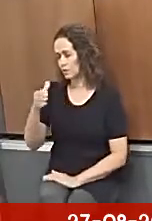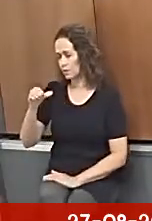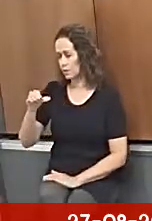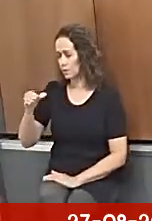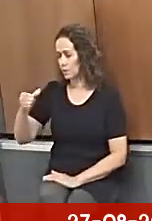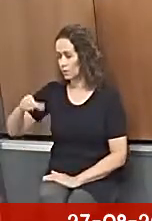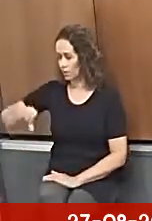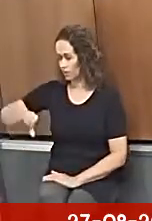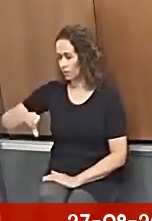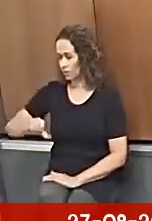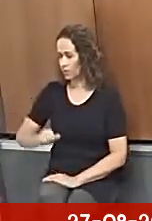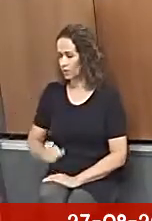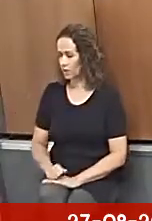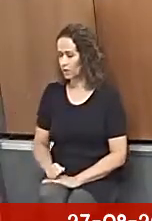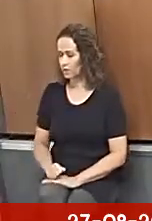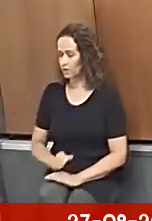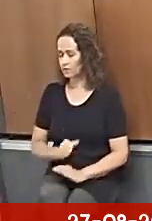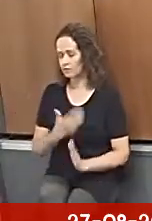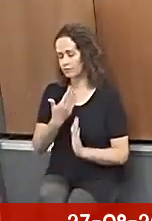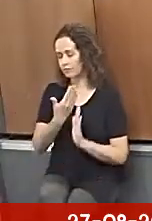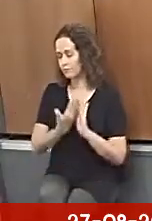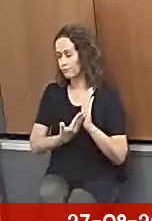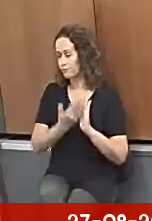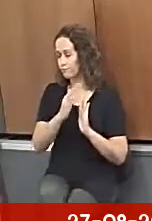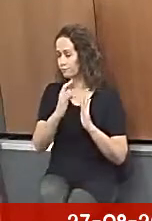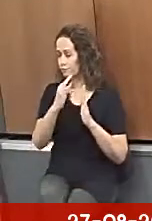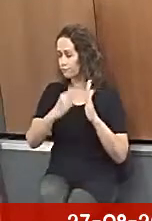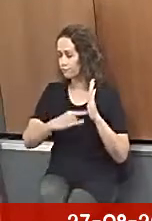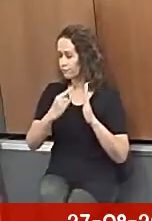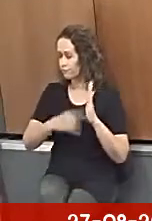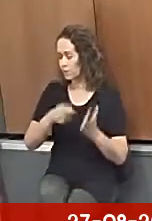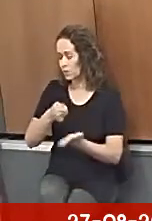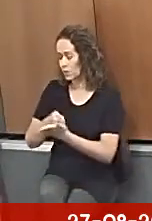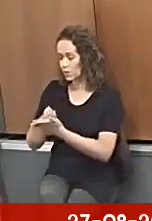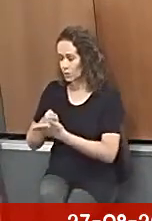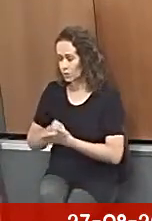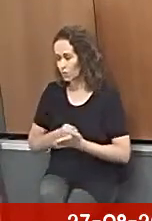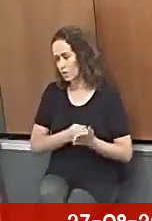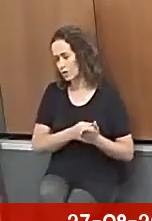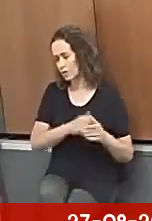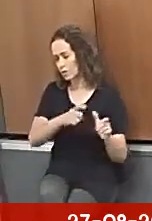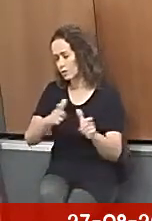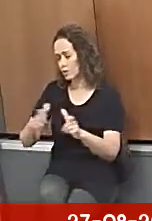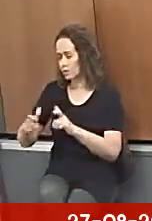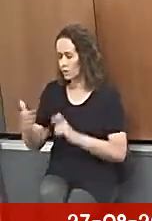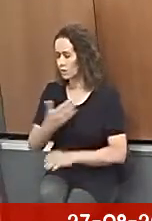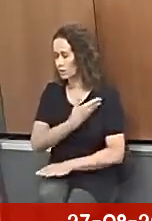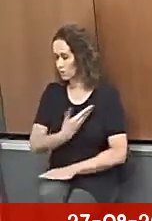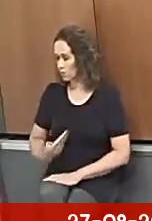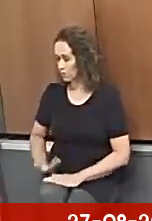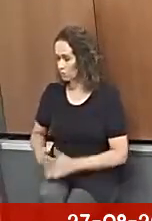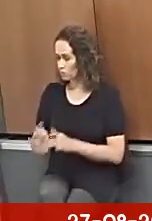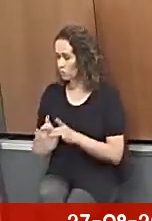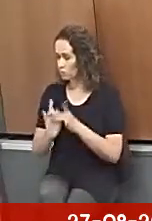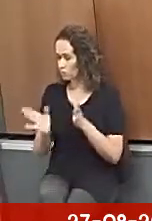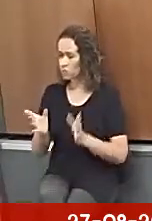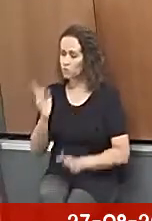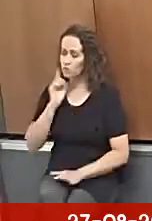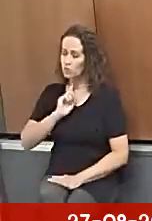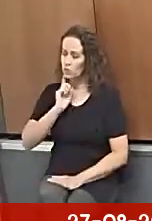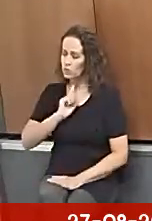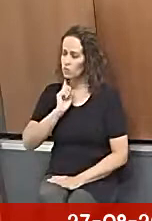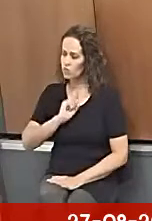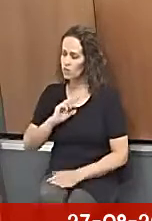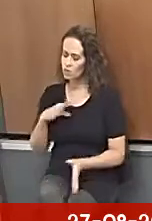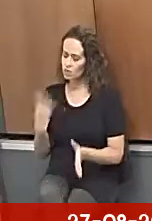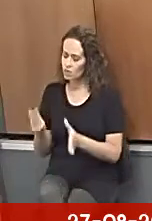autoria do deputado alexandre silveira proposição em análise obriga os estabelecimentos públicos e privados no estado de minas gerais a inserir o